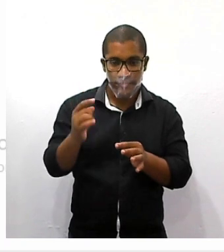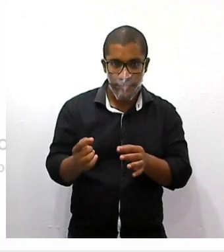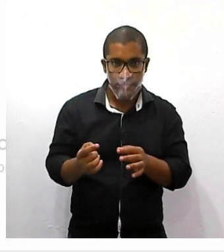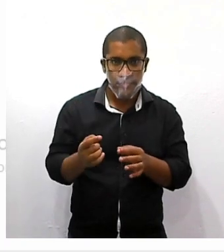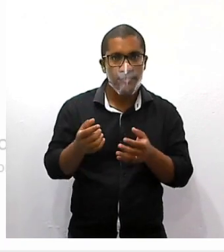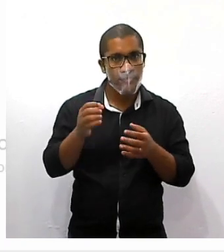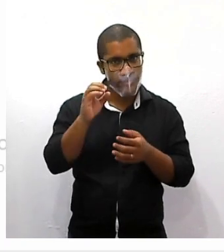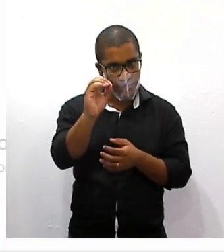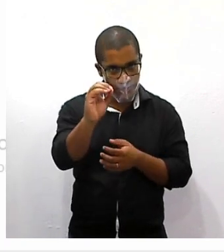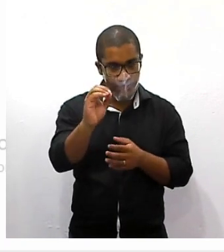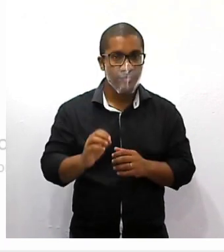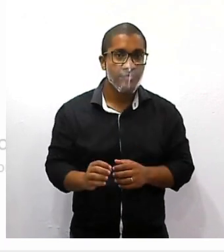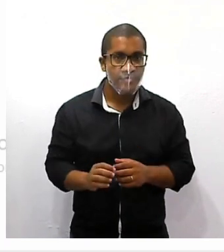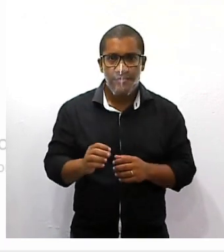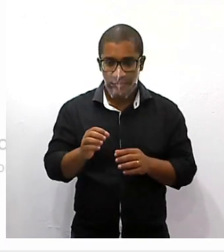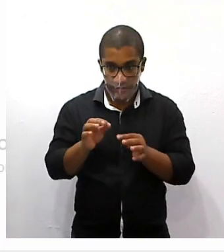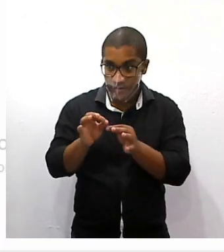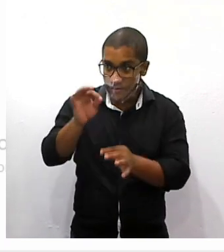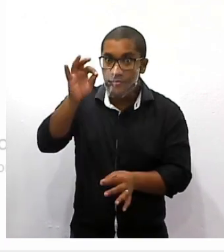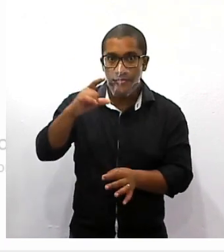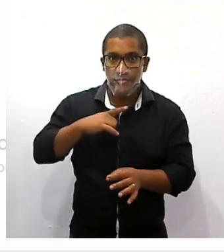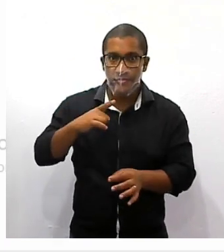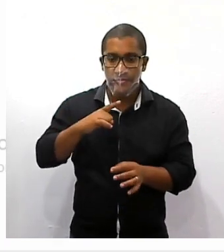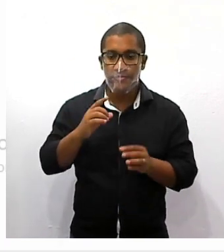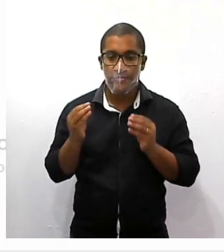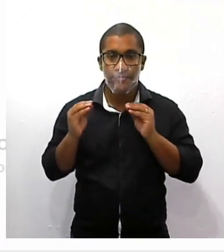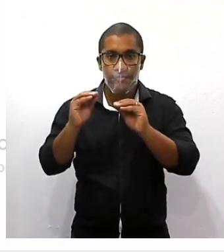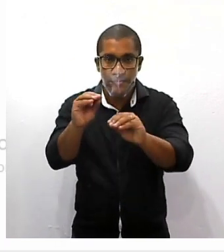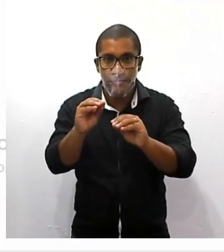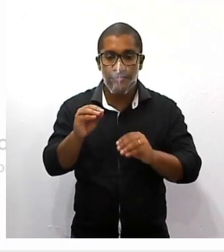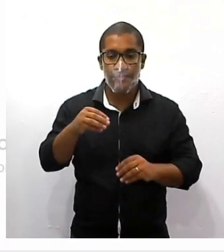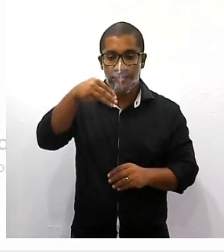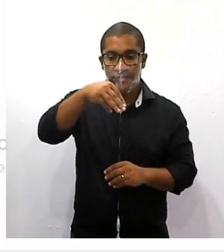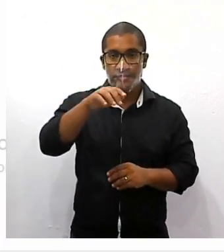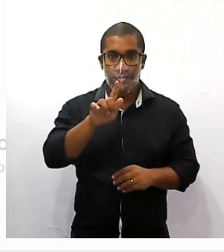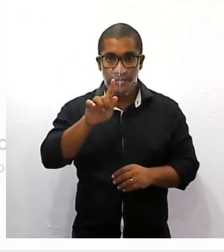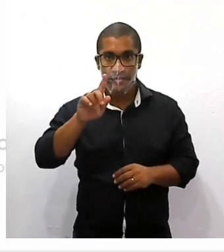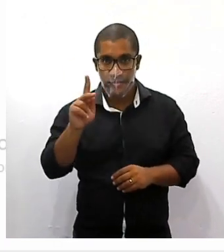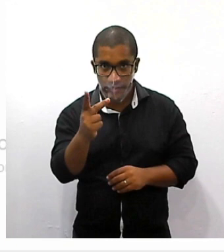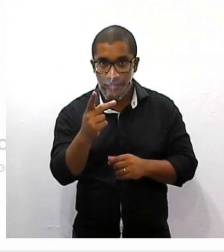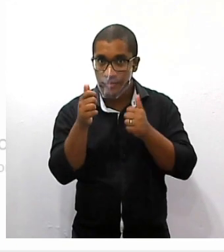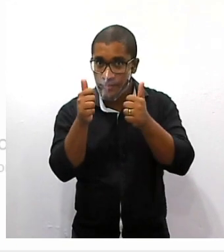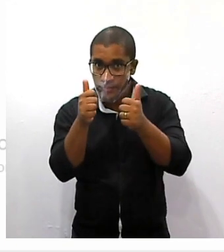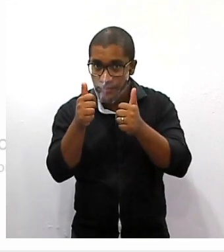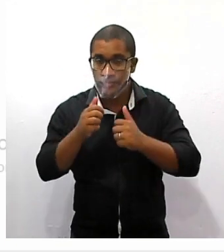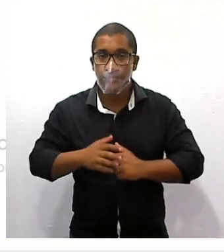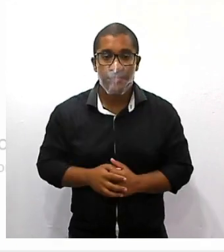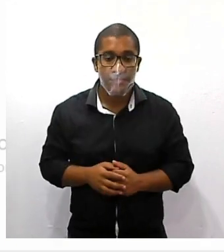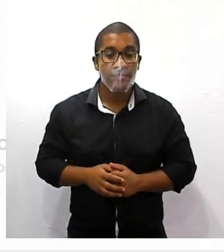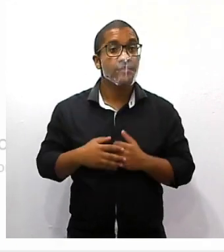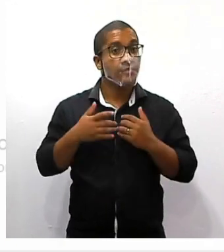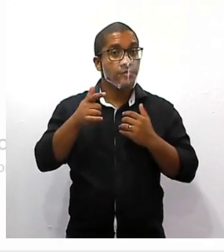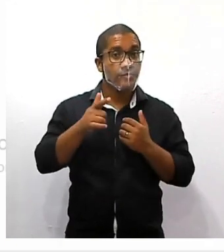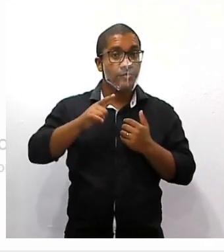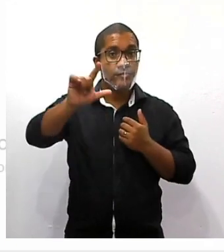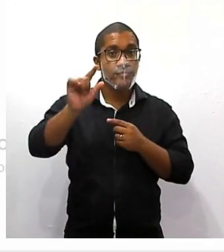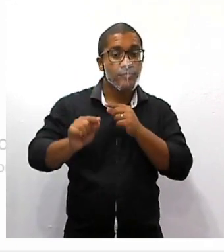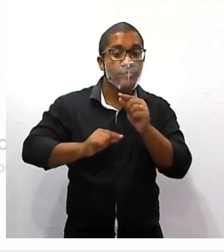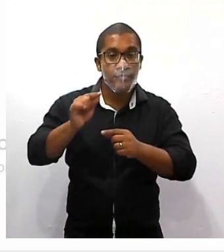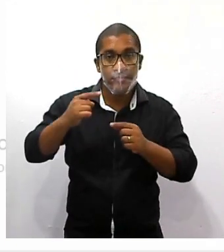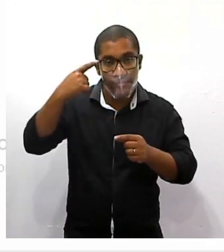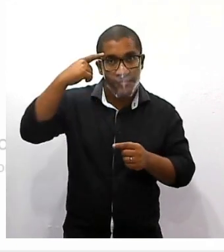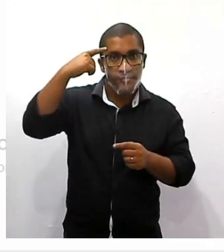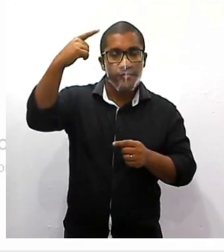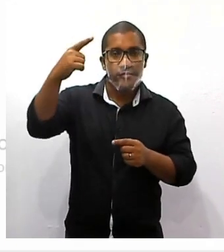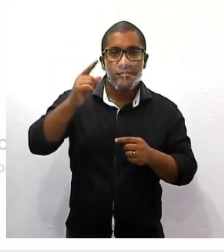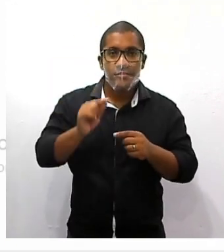altura do chão, energia potencial gravitacional mgh, meu grande hipopótamo, tá certo? E em seguida você vai perguntar se